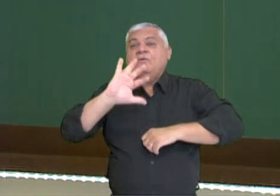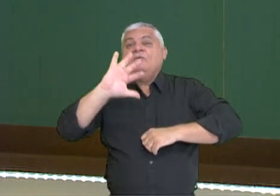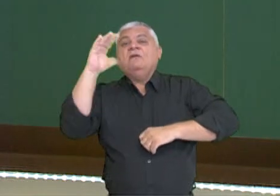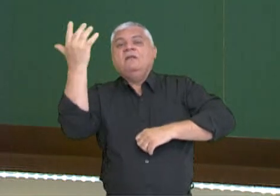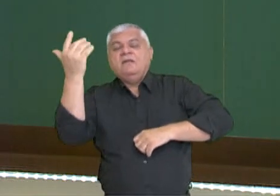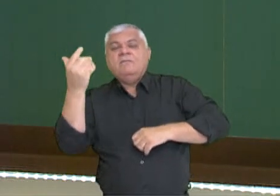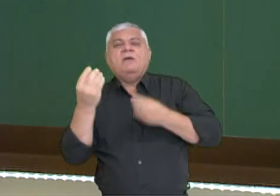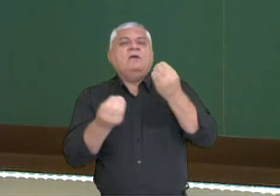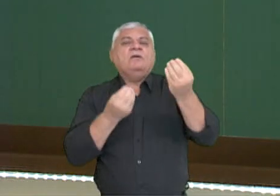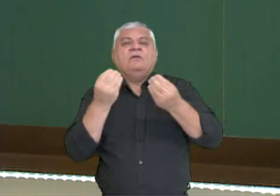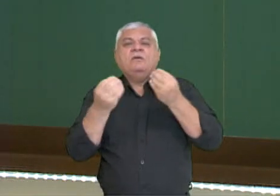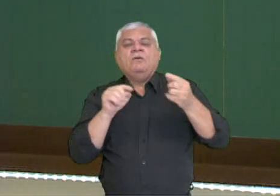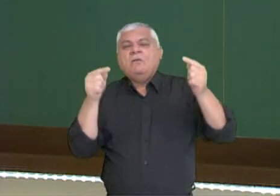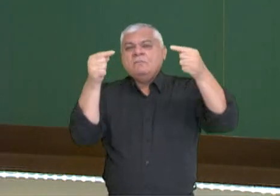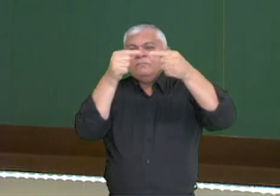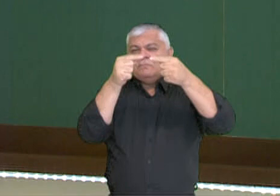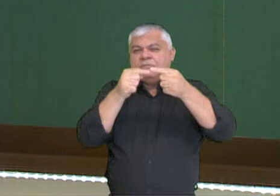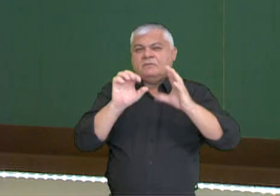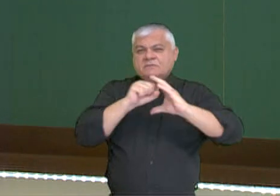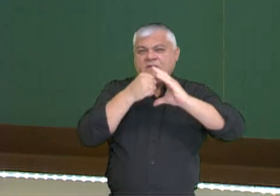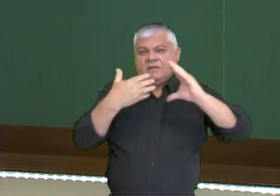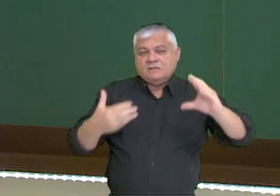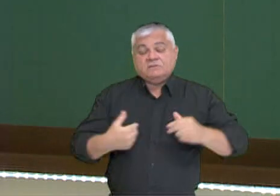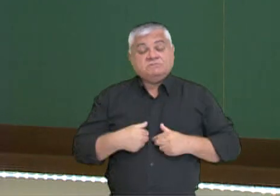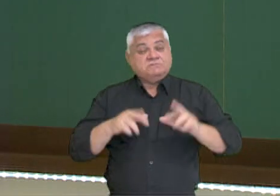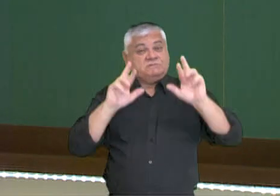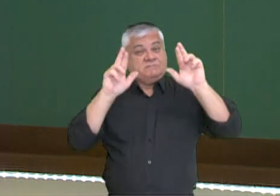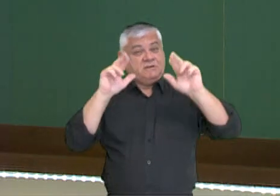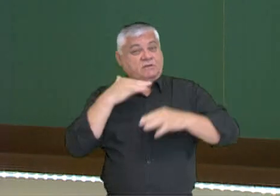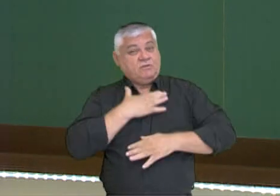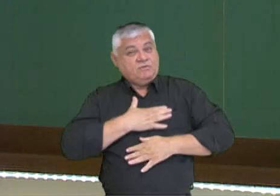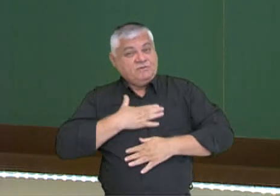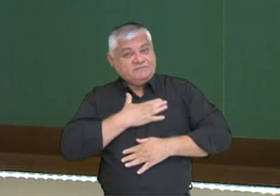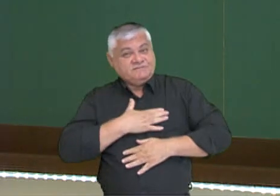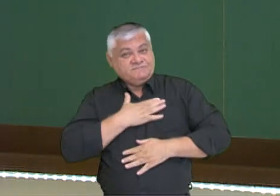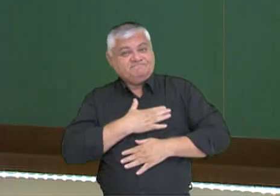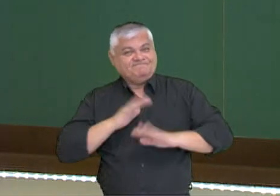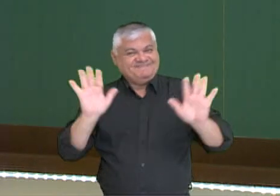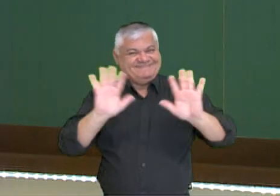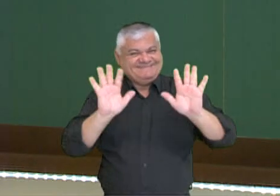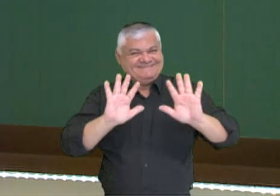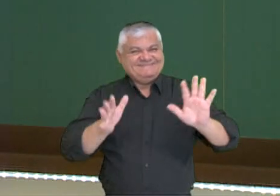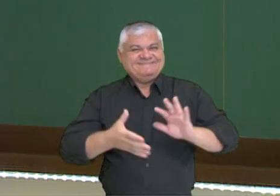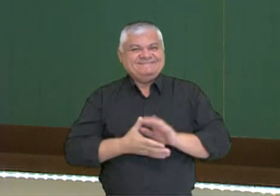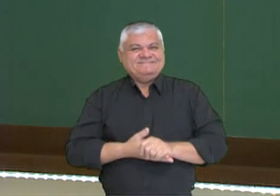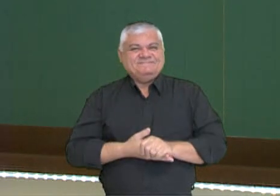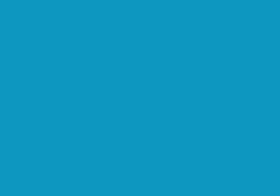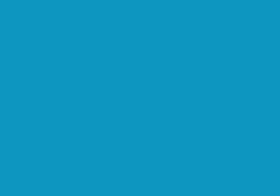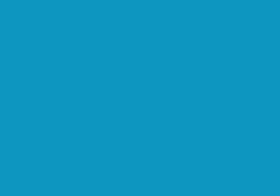gente estabelece essas características. Espero que vocês tenham gostado. Até breve.